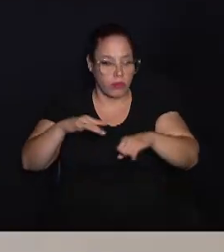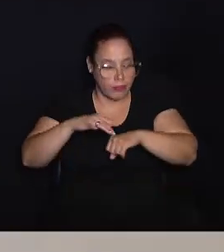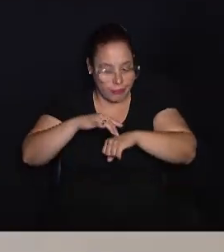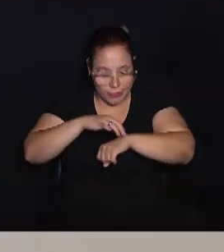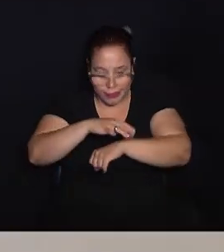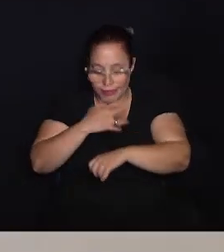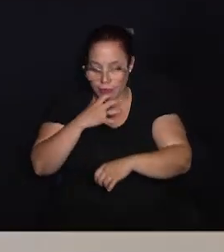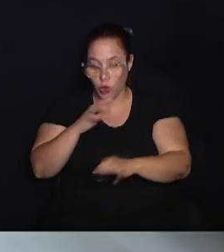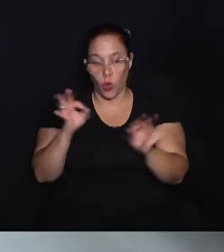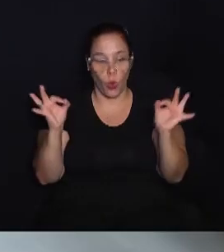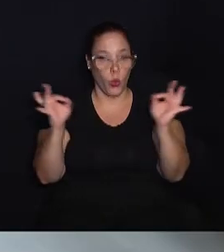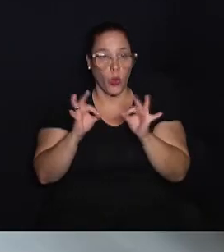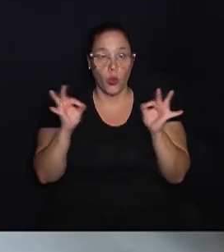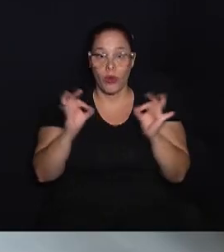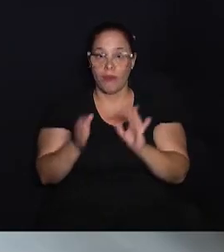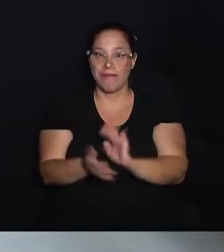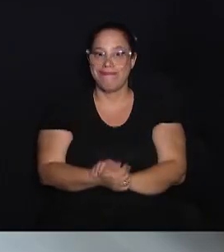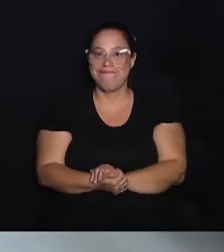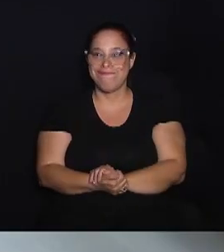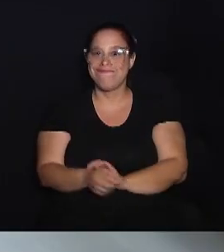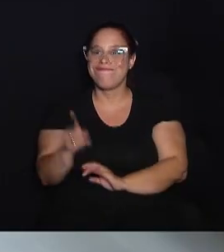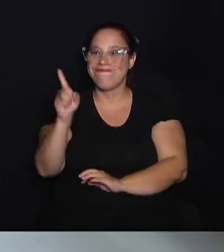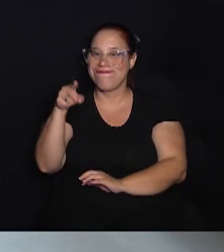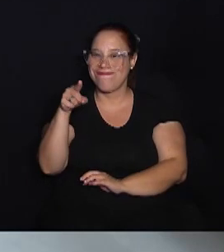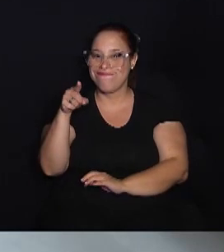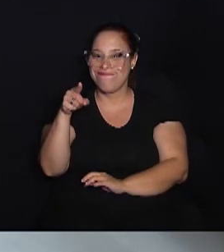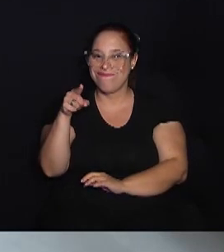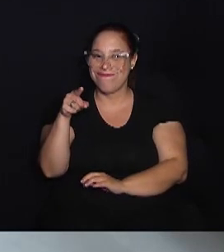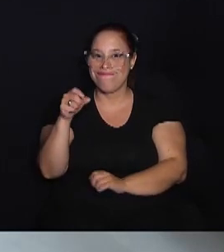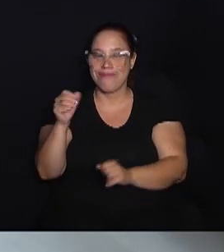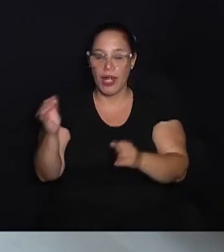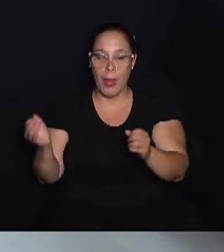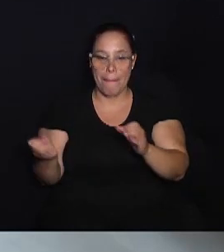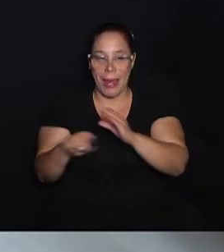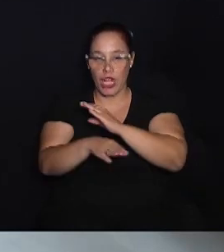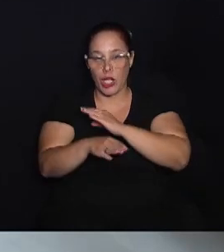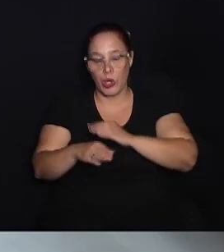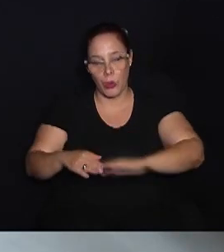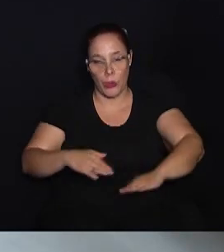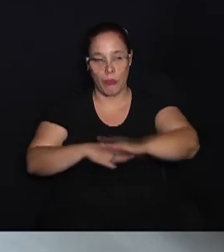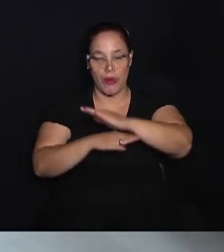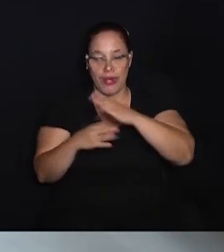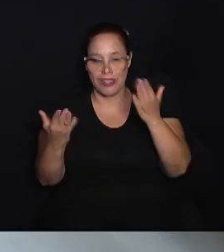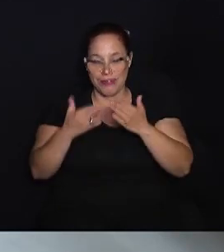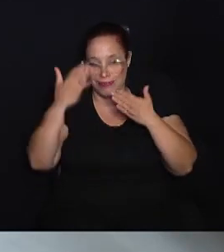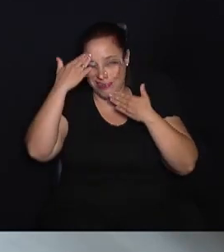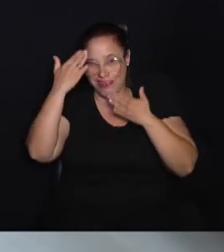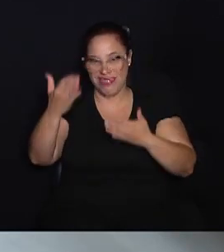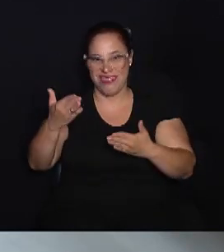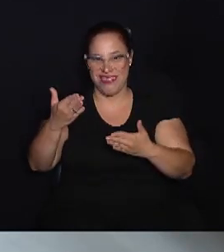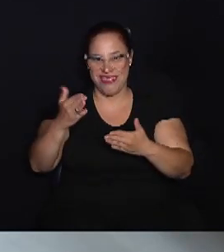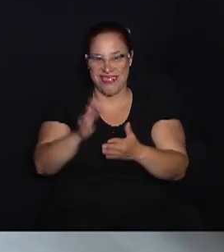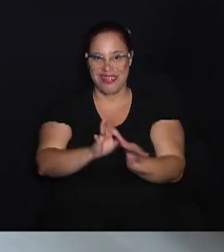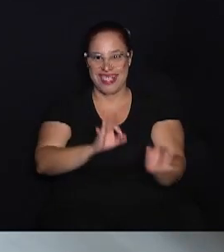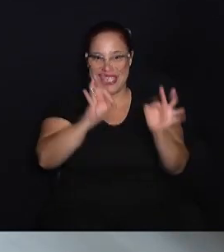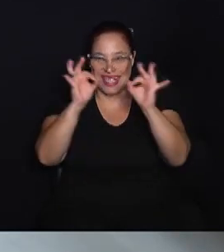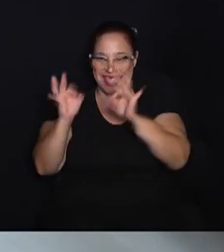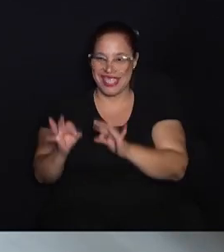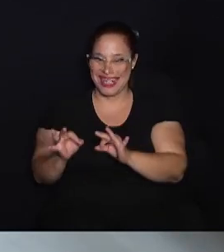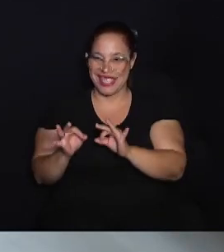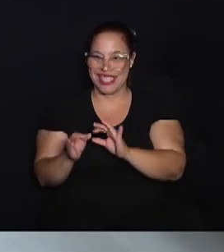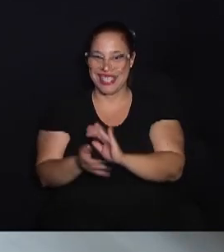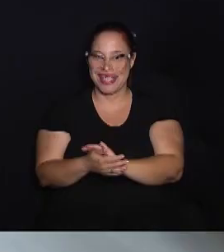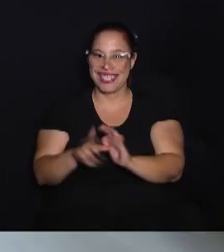tem alguns brinquedos e a frequência dos Pets é impressionante e esse foi o nosso passou pela câmara de hoje